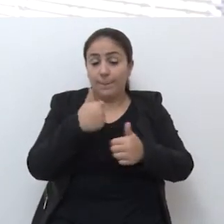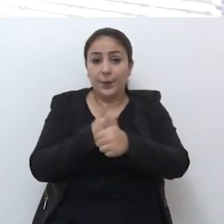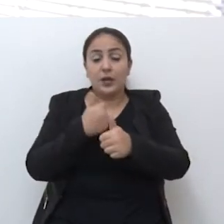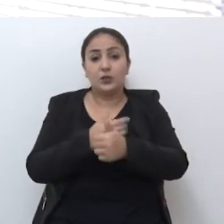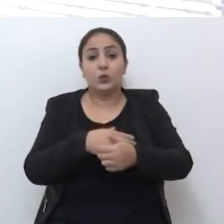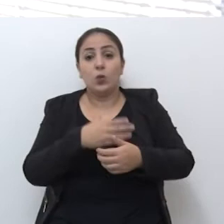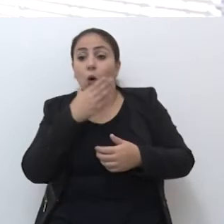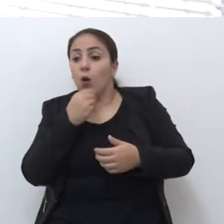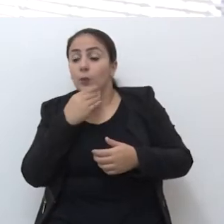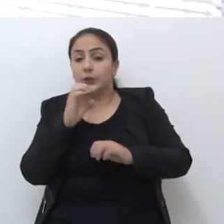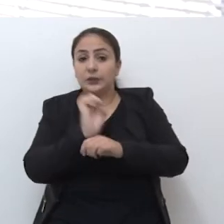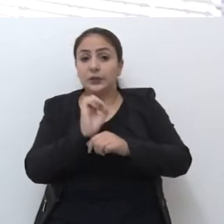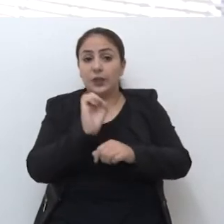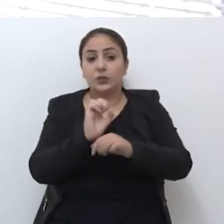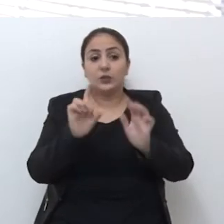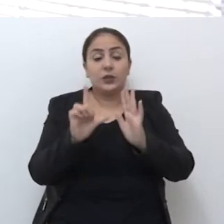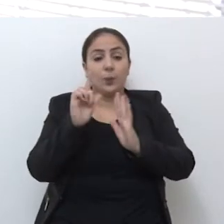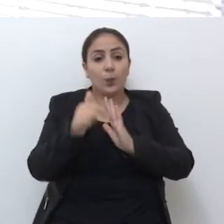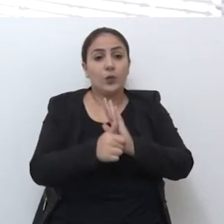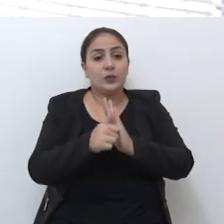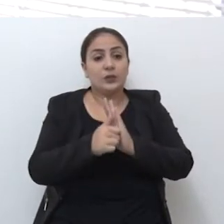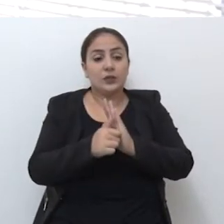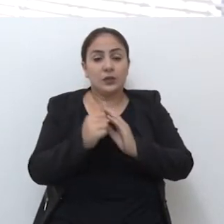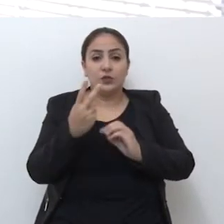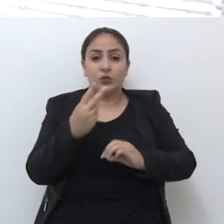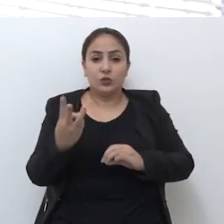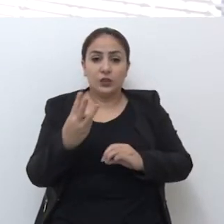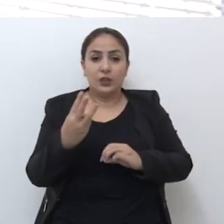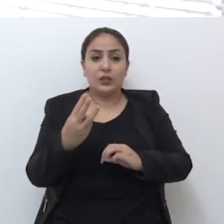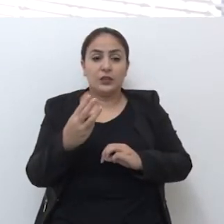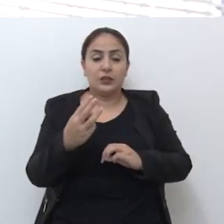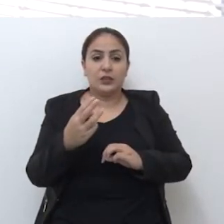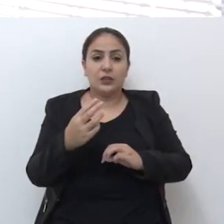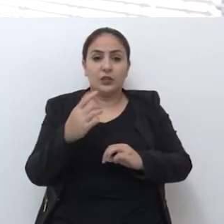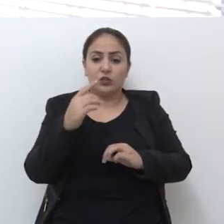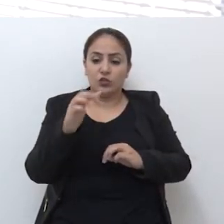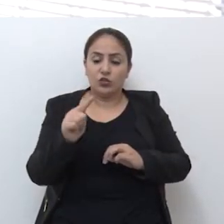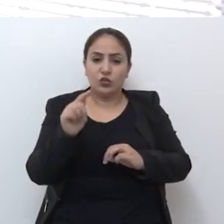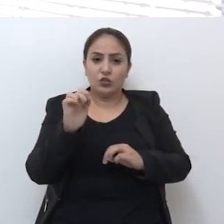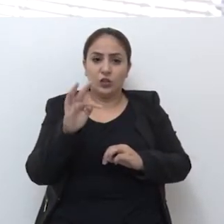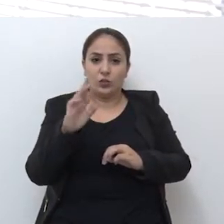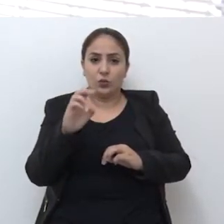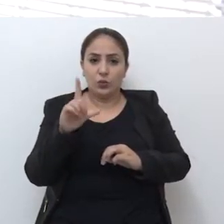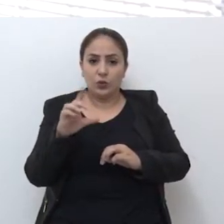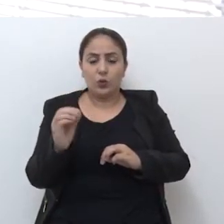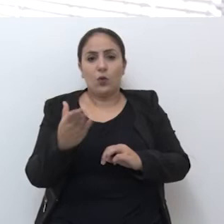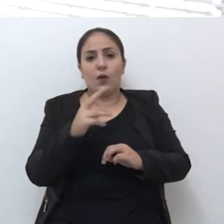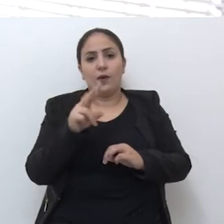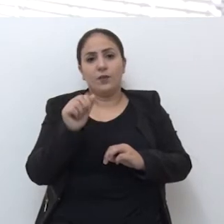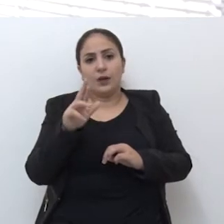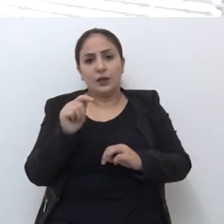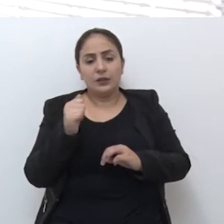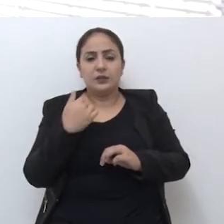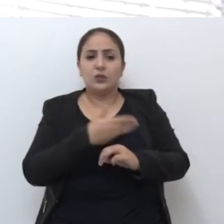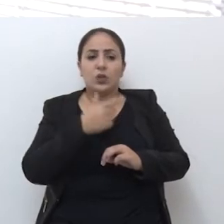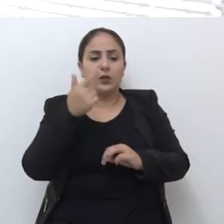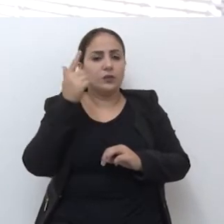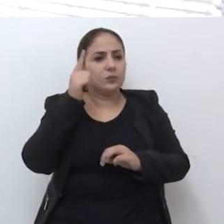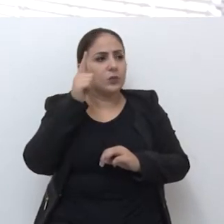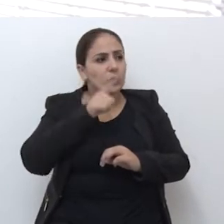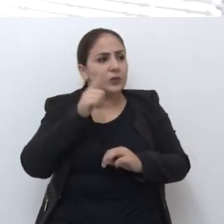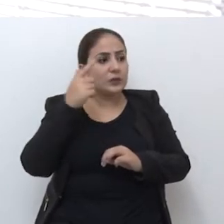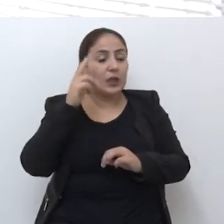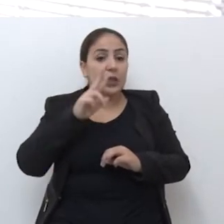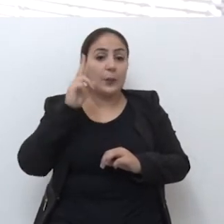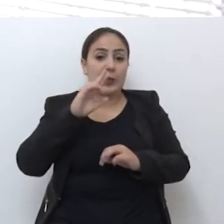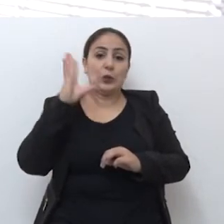os grandes homens do estado, que depois acabaram em 23 com Getúlio Vargas, depois as grandes páginas da história, é preciso